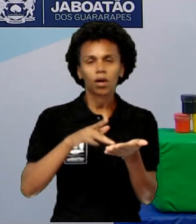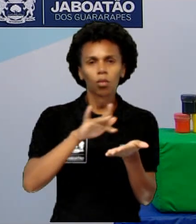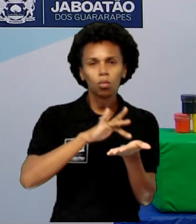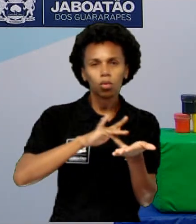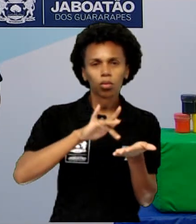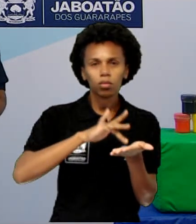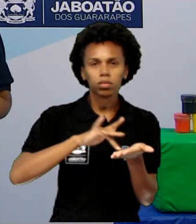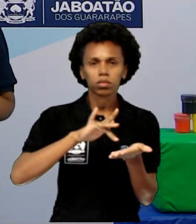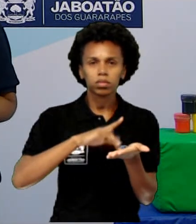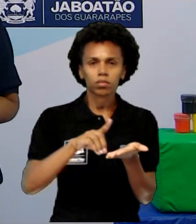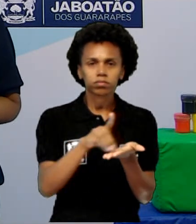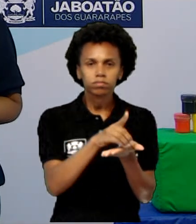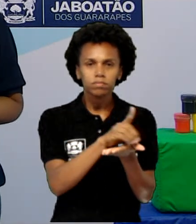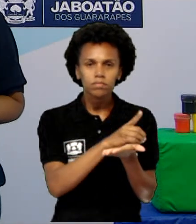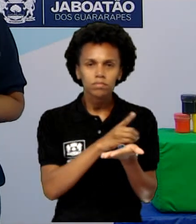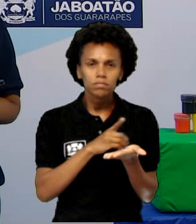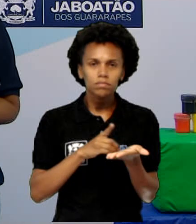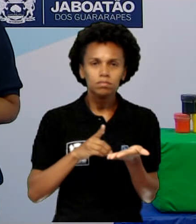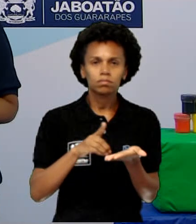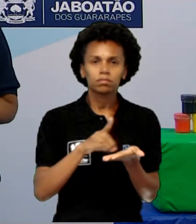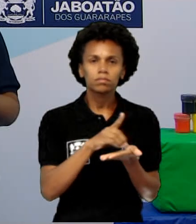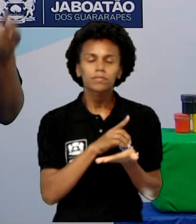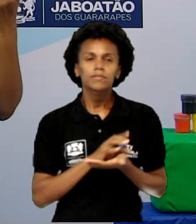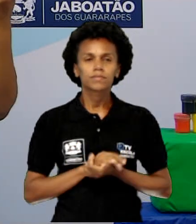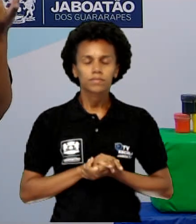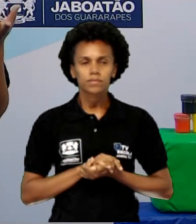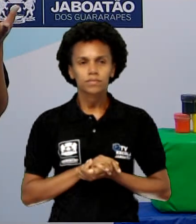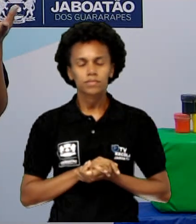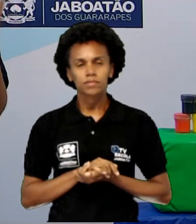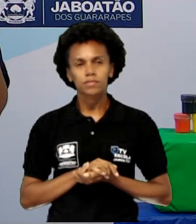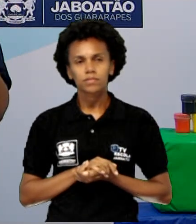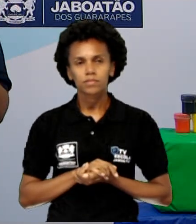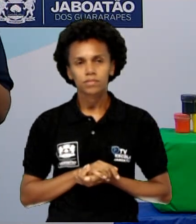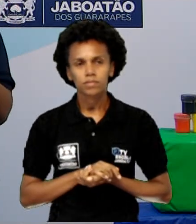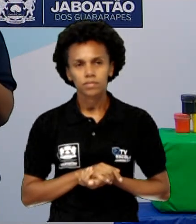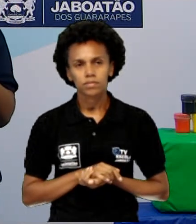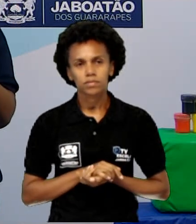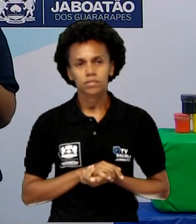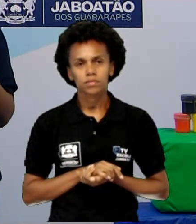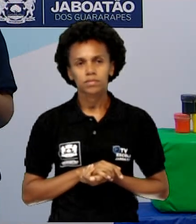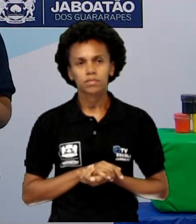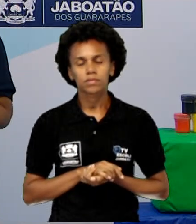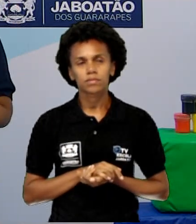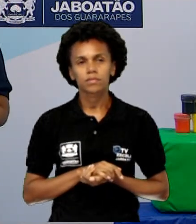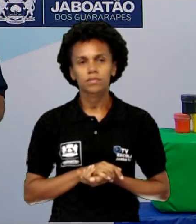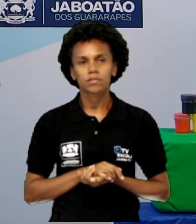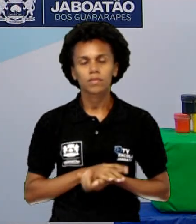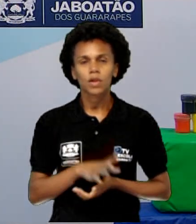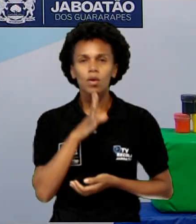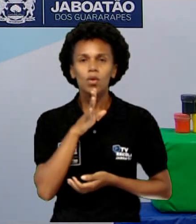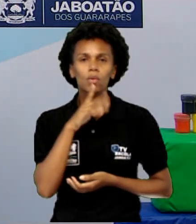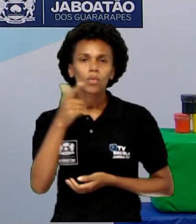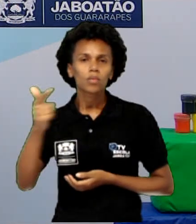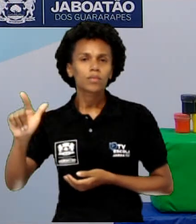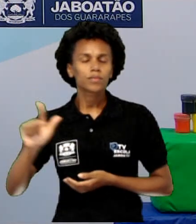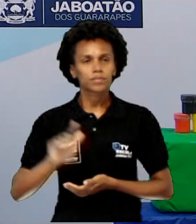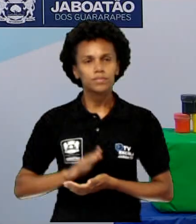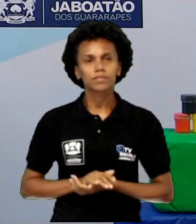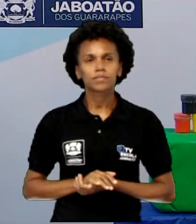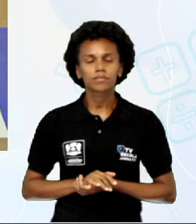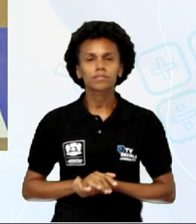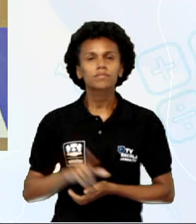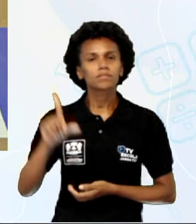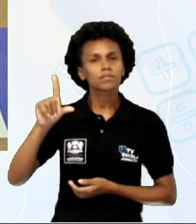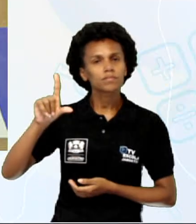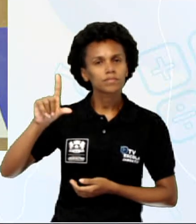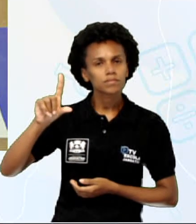movimento, eu consegui para vocês. Vamos conhecer outra, a gente viu quadrinho, arte digital. Próxima,